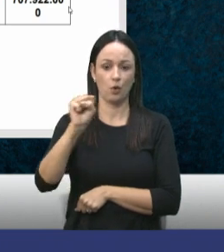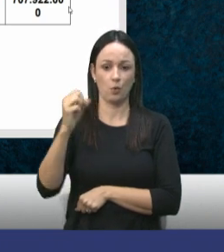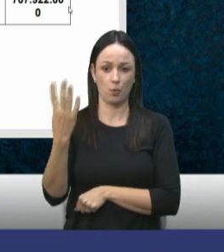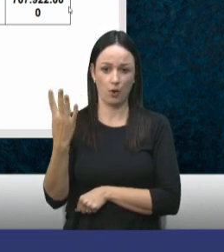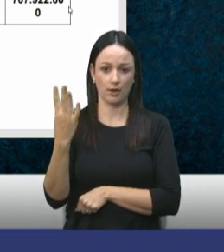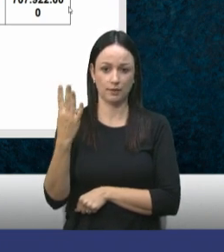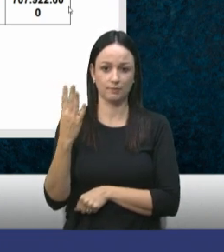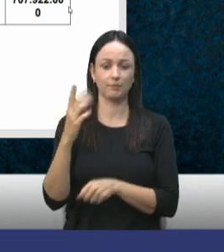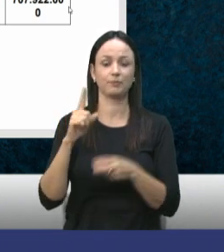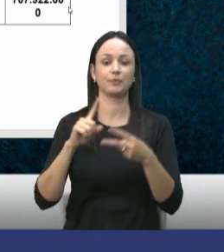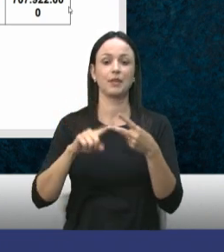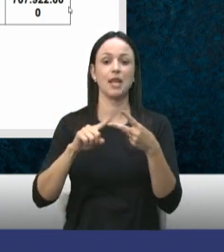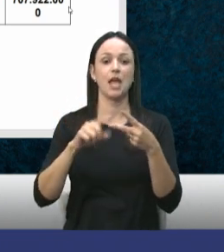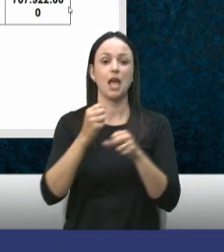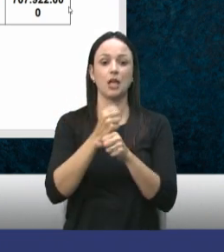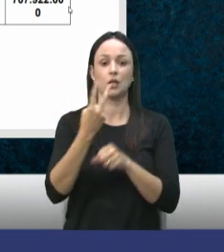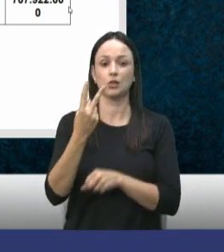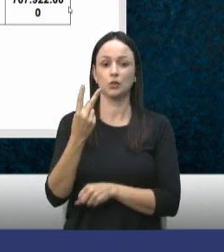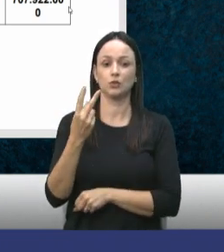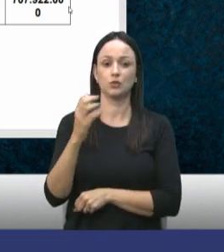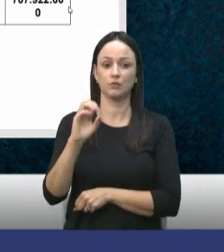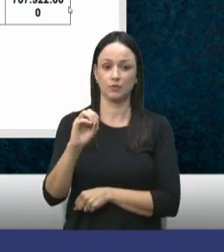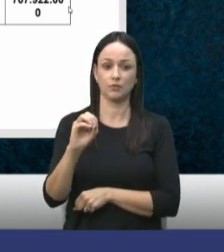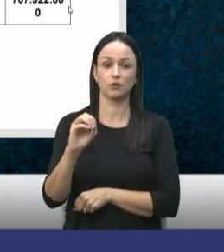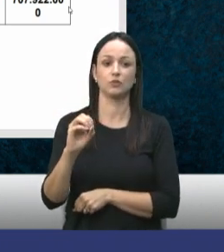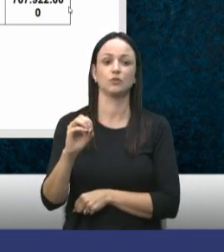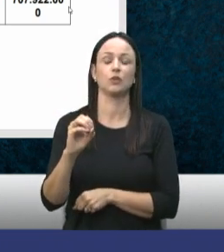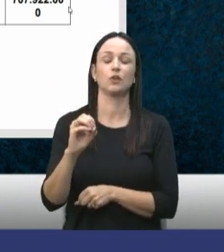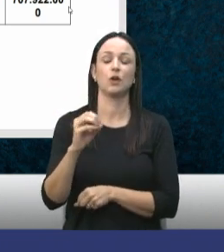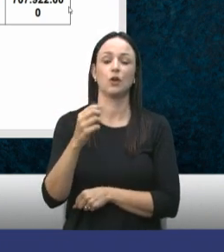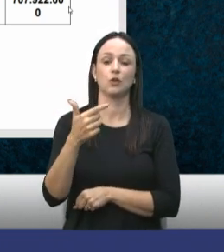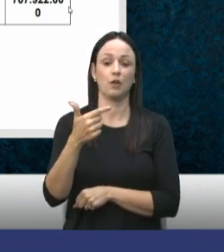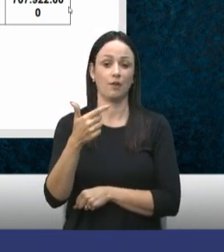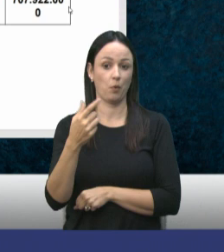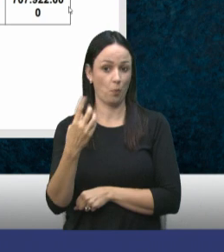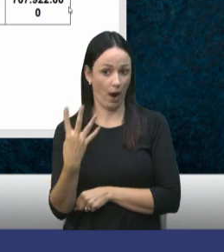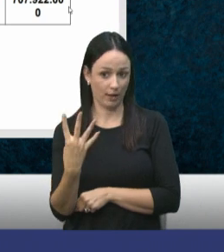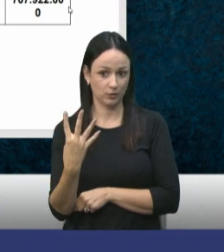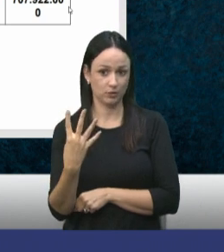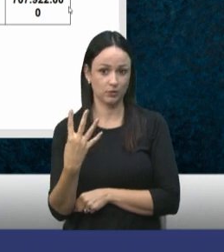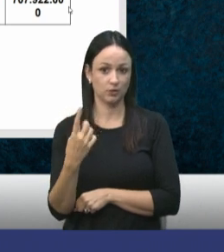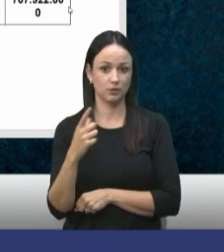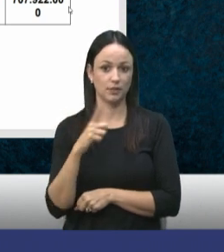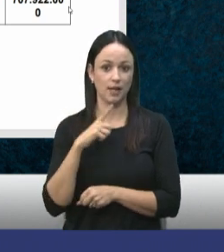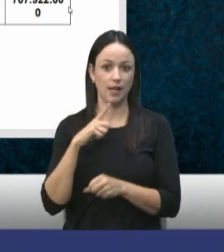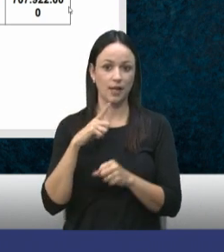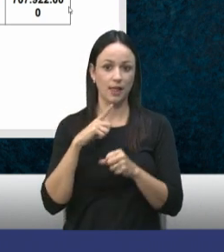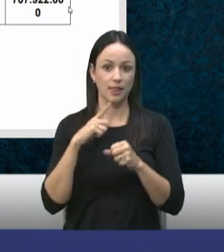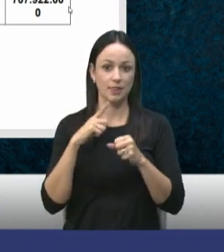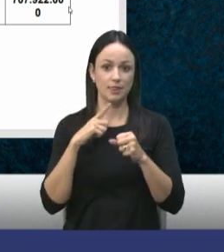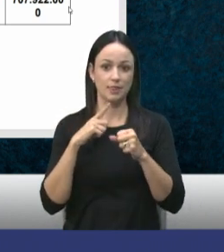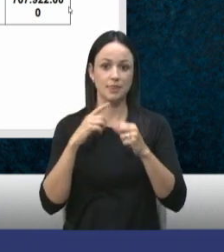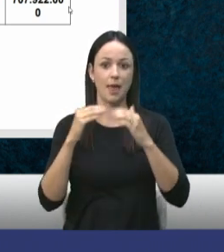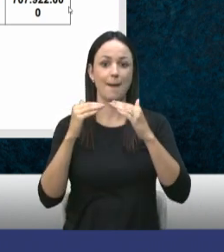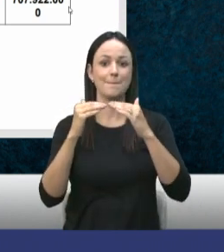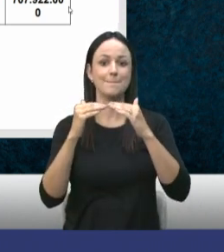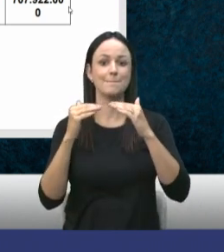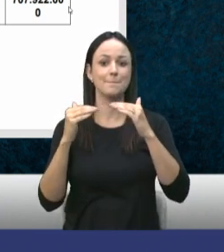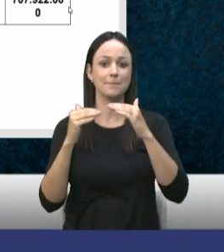R$670.884.000, e a prevista para o ano vindouro, o exercício 2024, há um decréscimo aqui para a ordem de